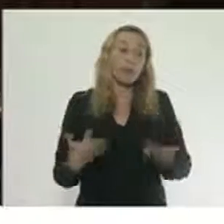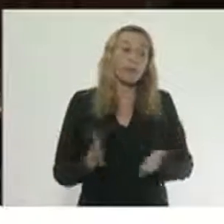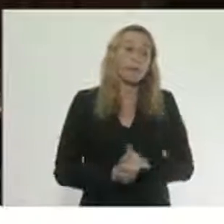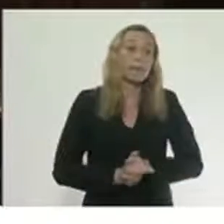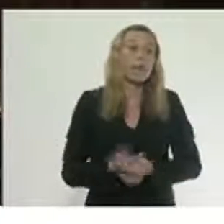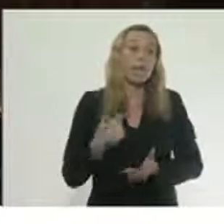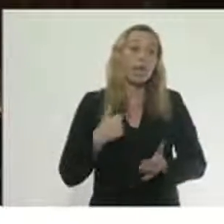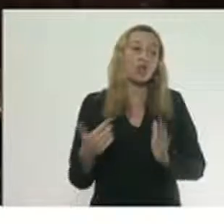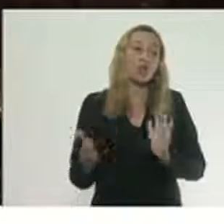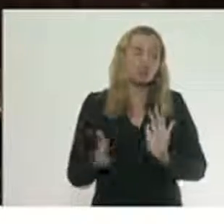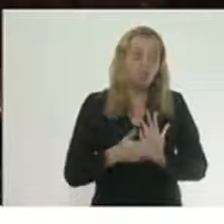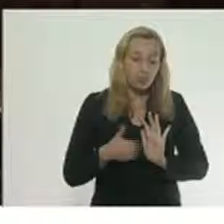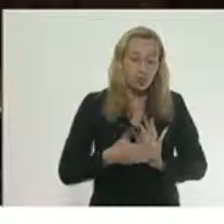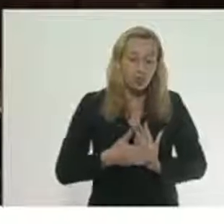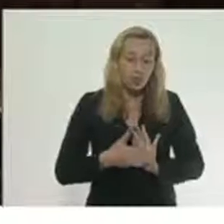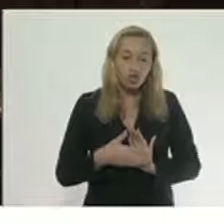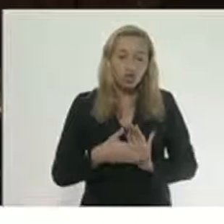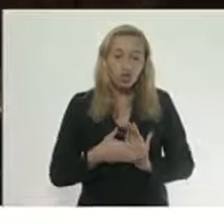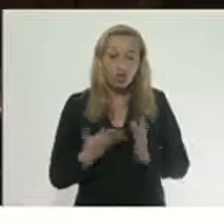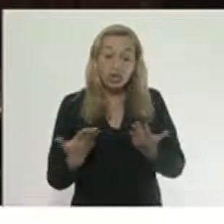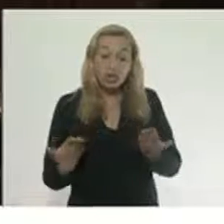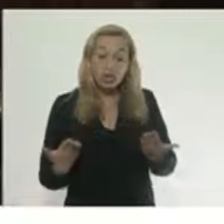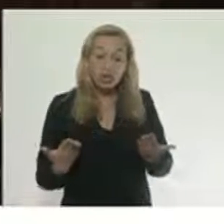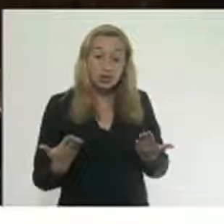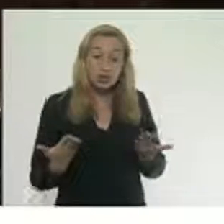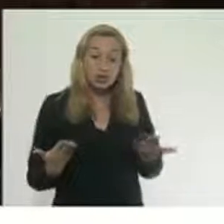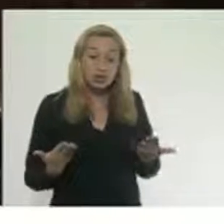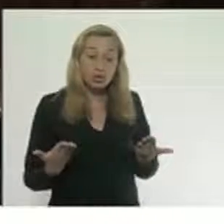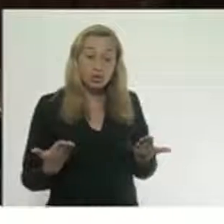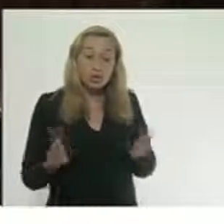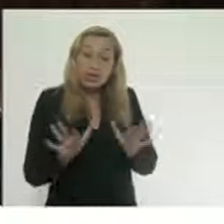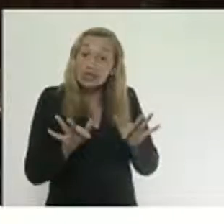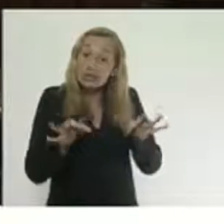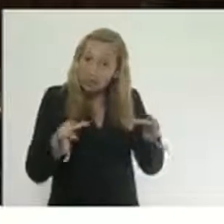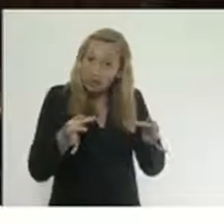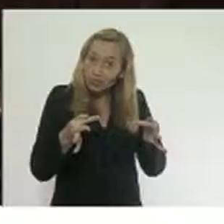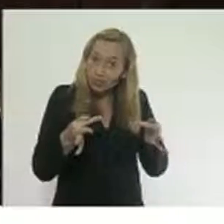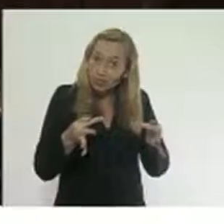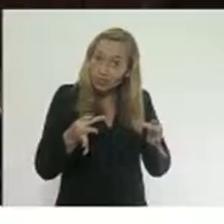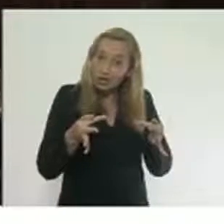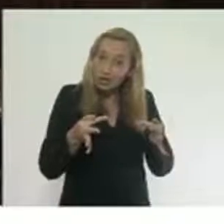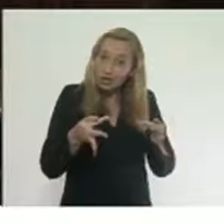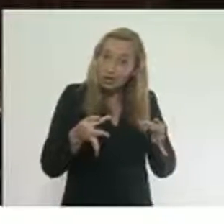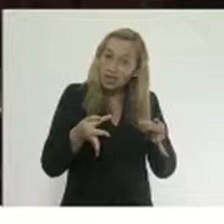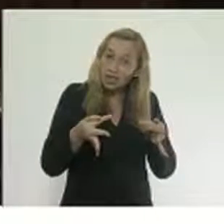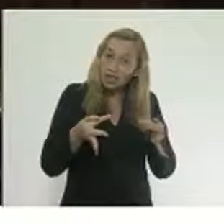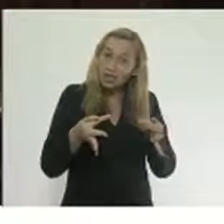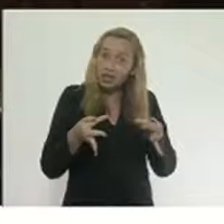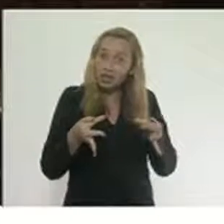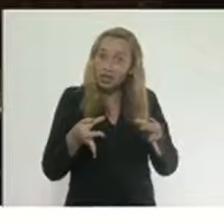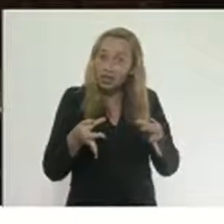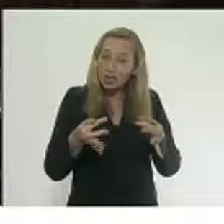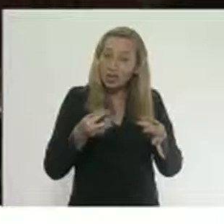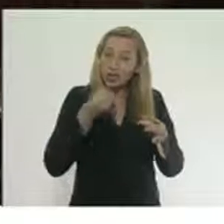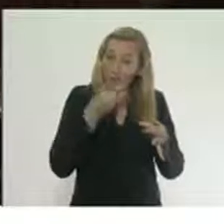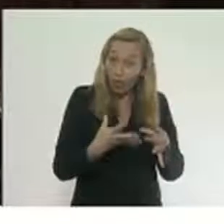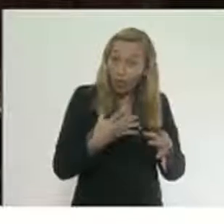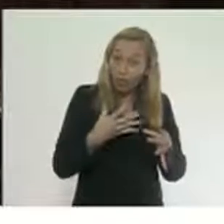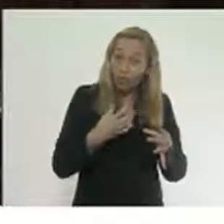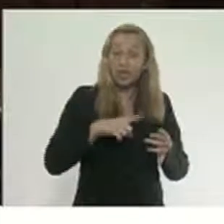propondo um desenho robusto e ousado para que a gente reescreva